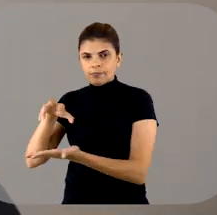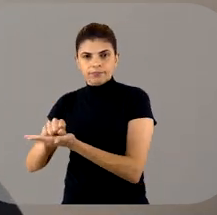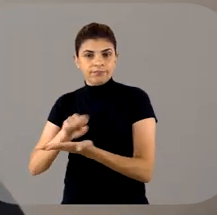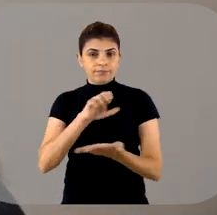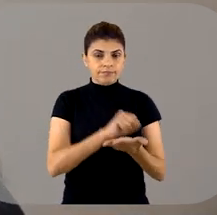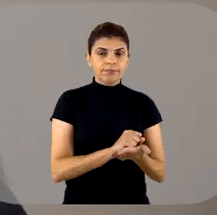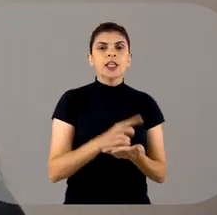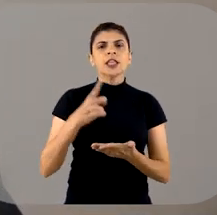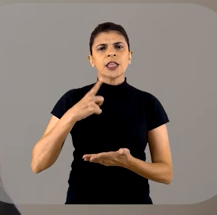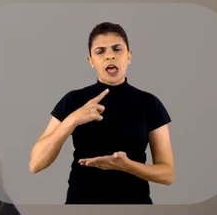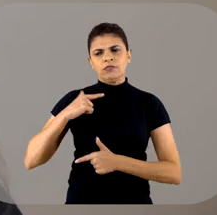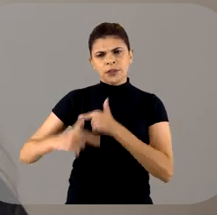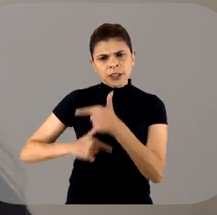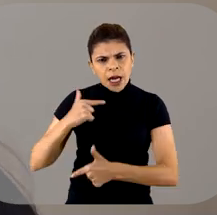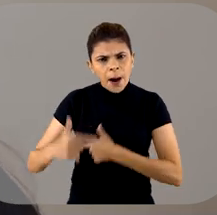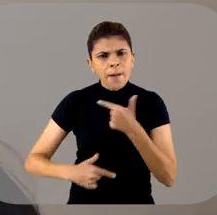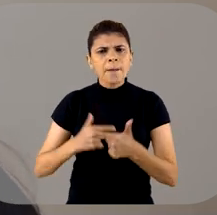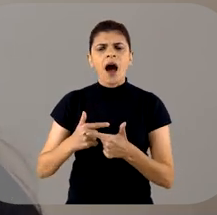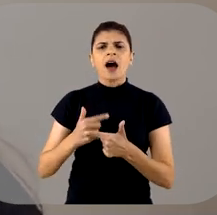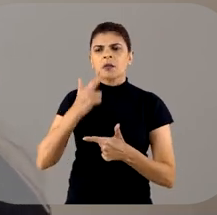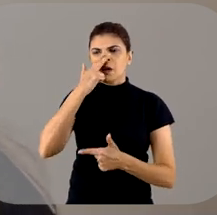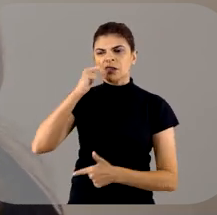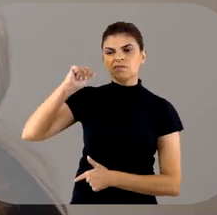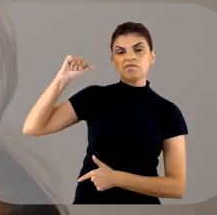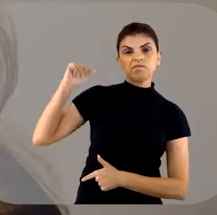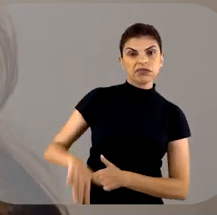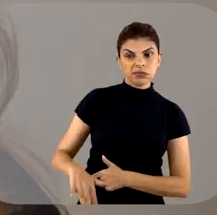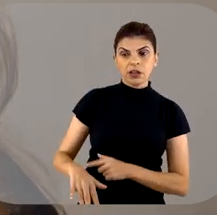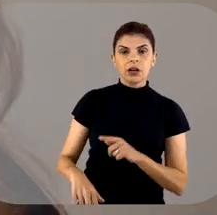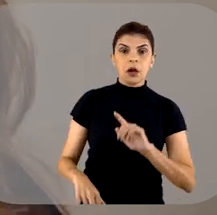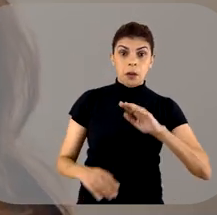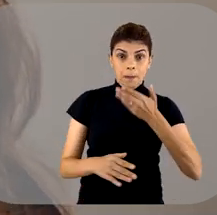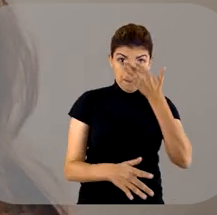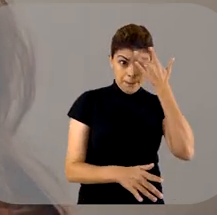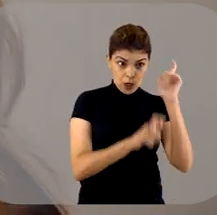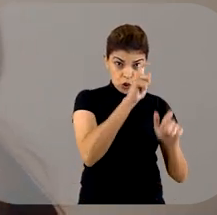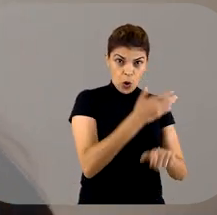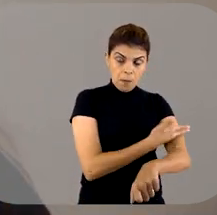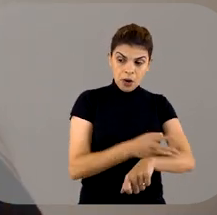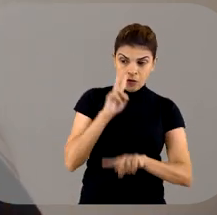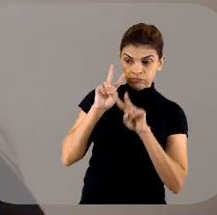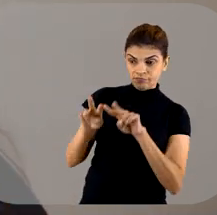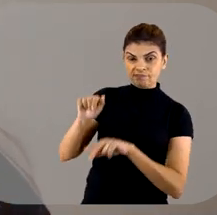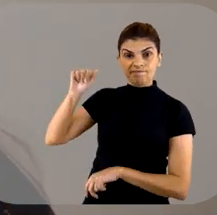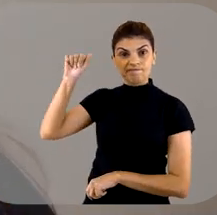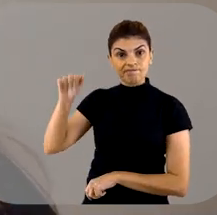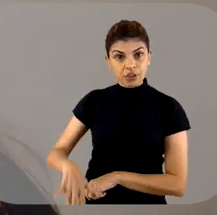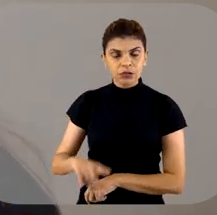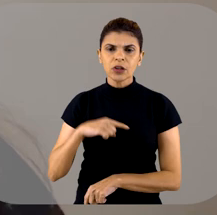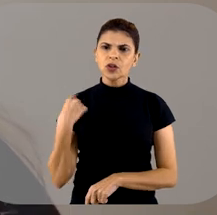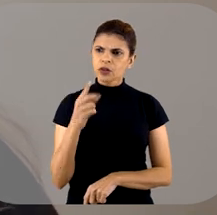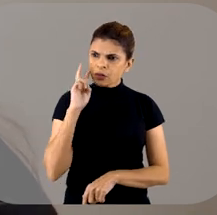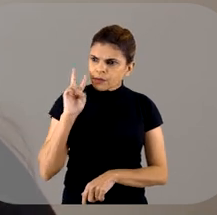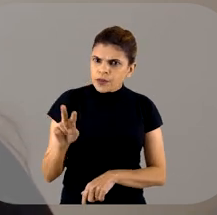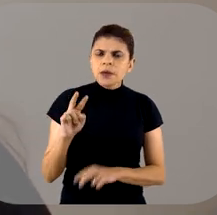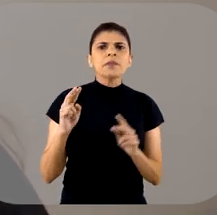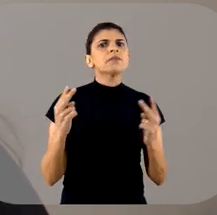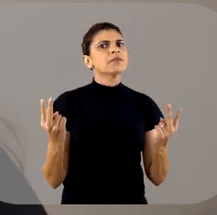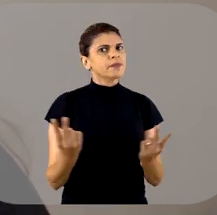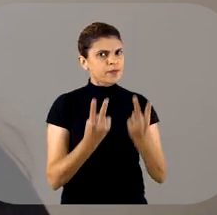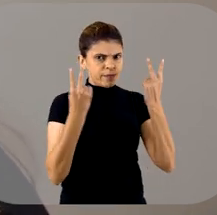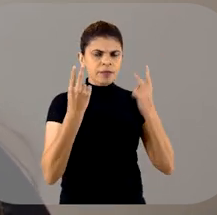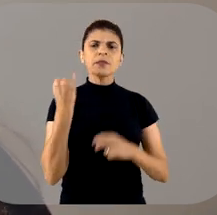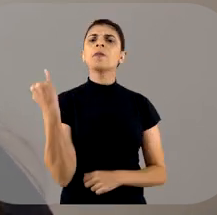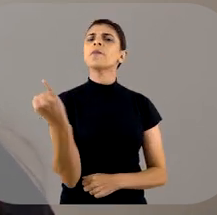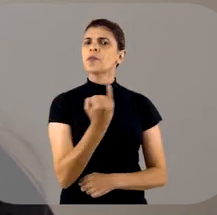pode dizer que eles exerciam ofícios que teriam sido relegados pelos brancos, Por outro lado, a gente